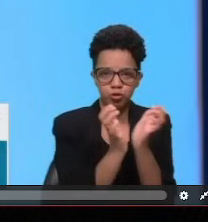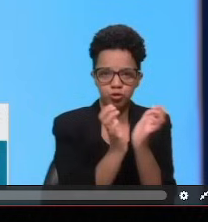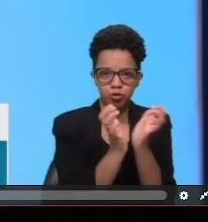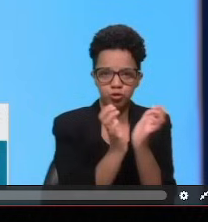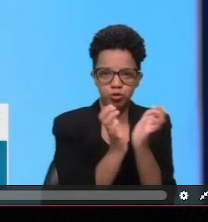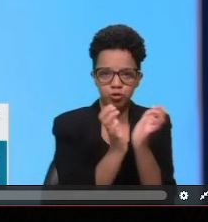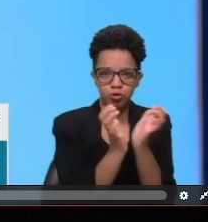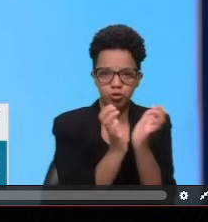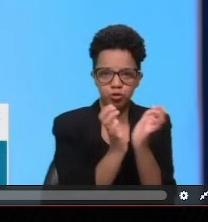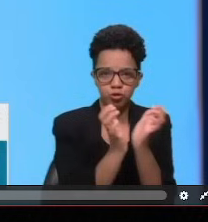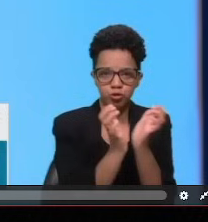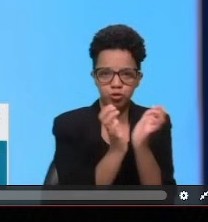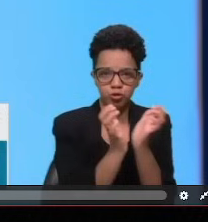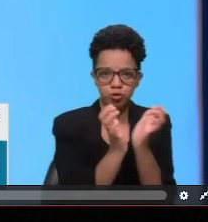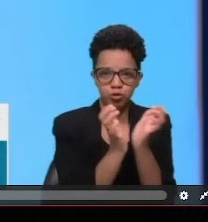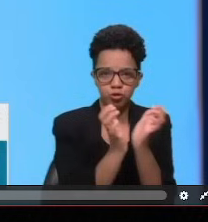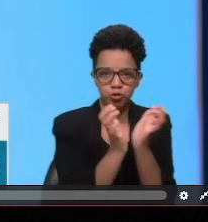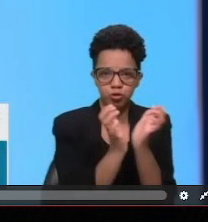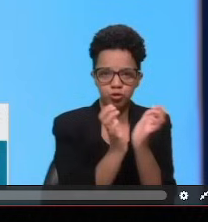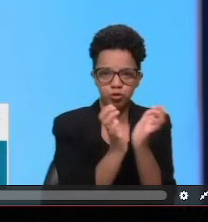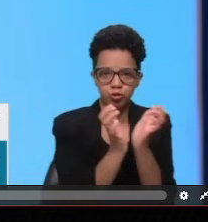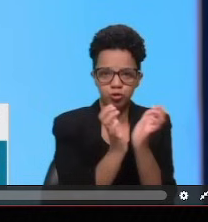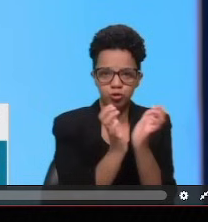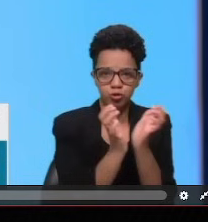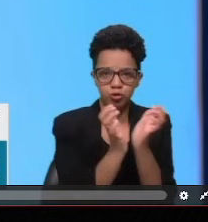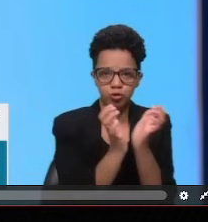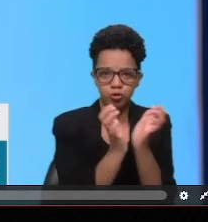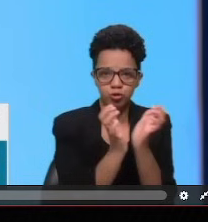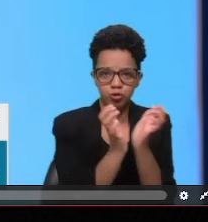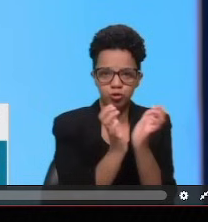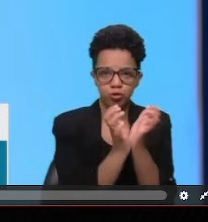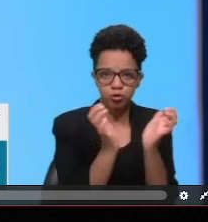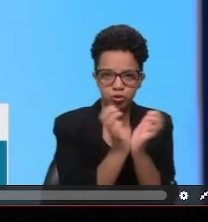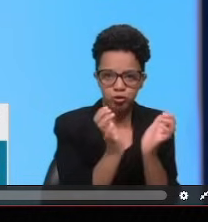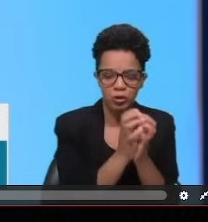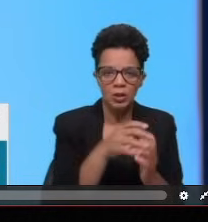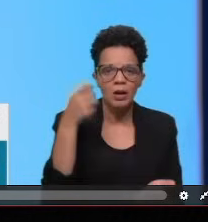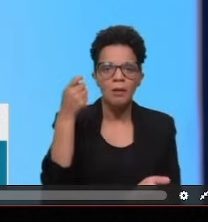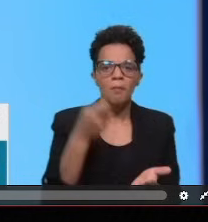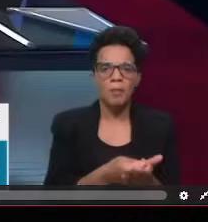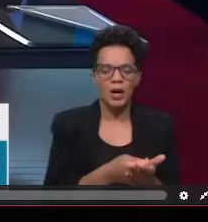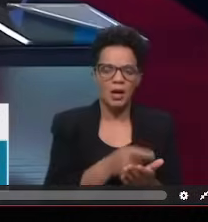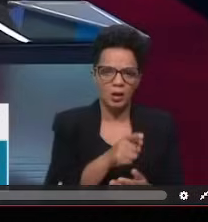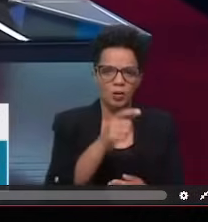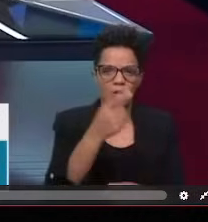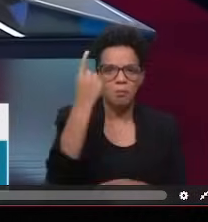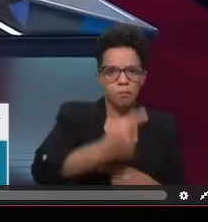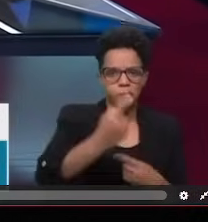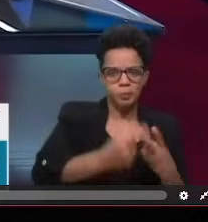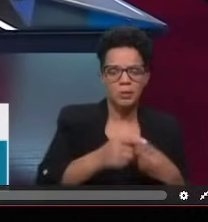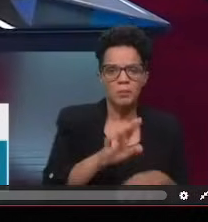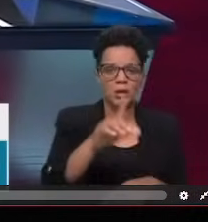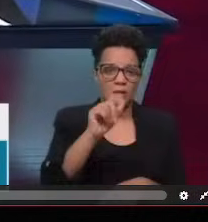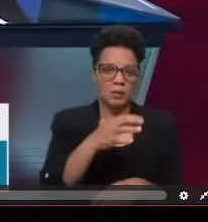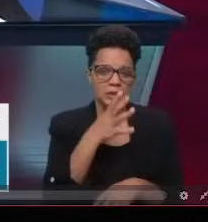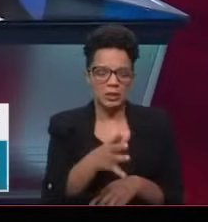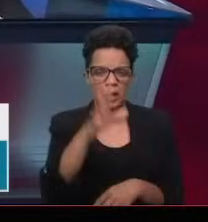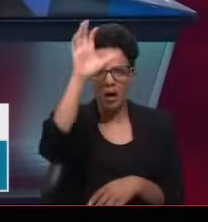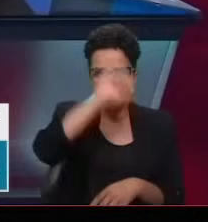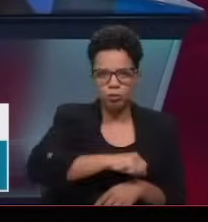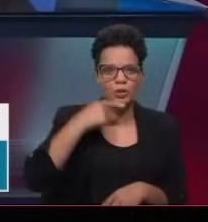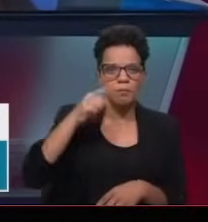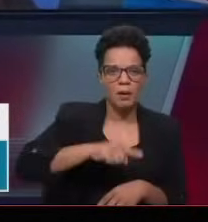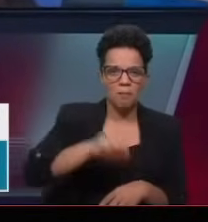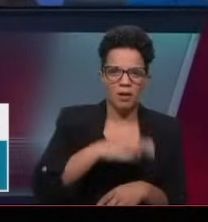Segurança Social também é errado ok este discurso mais uma vez radicaliza Malta suas obrigações mas queria dizer o seguinte e estos pados três